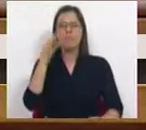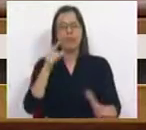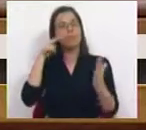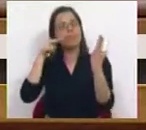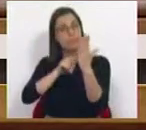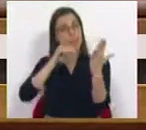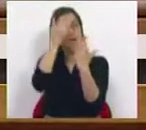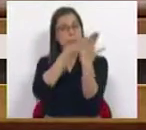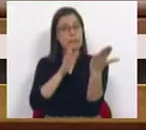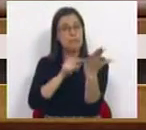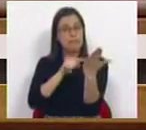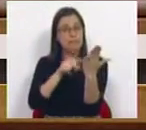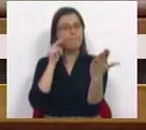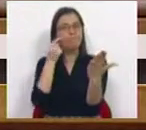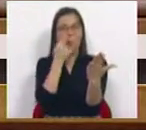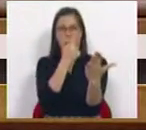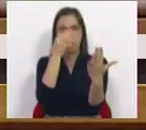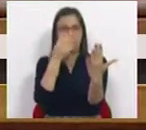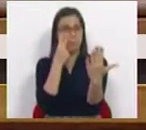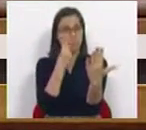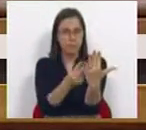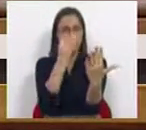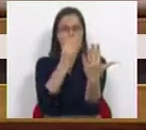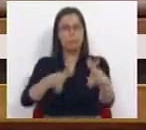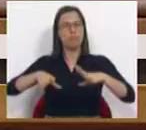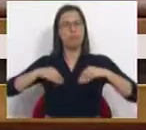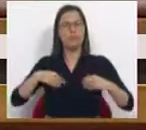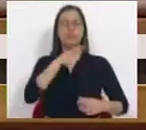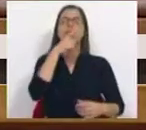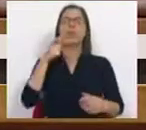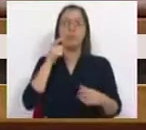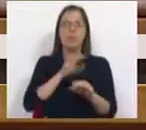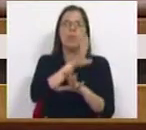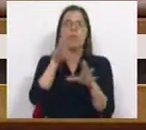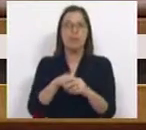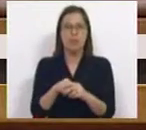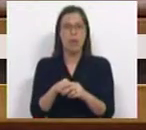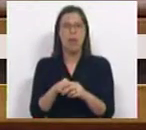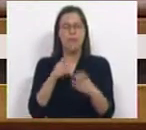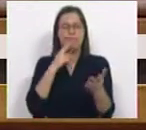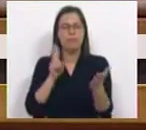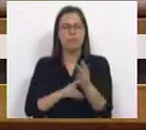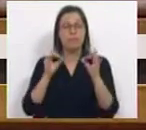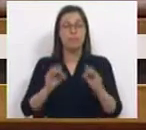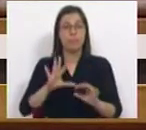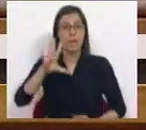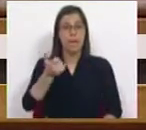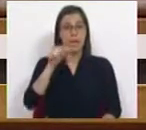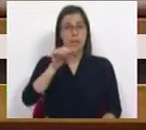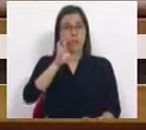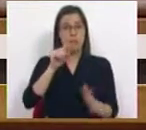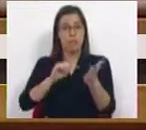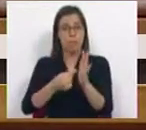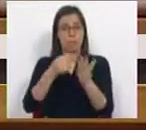olhe para essa resolução com olhos de ver, assumindo o compromisso de se envolver na materialização dos 15 pontos